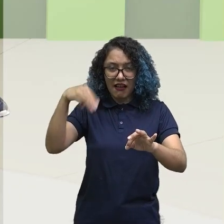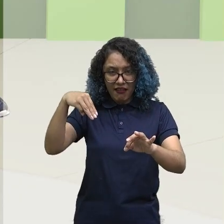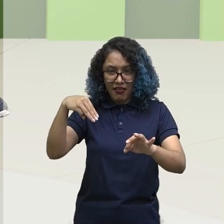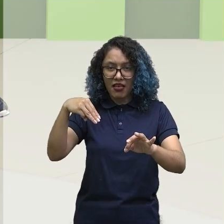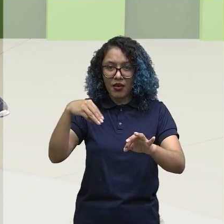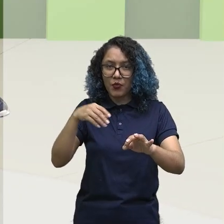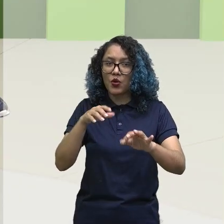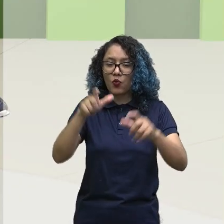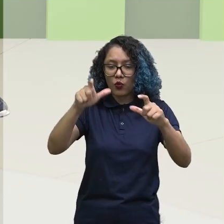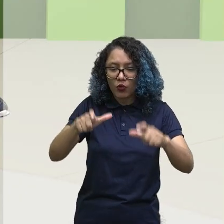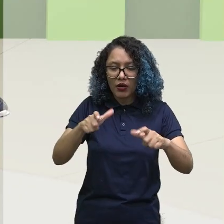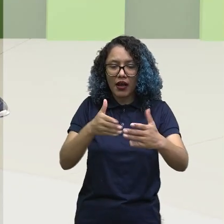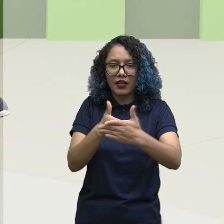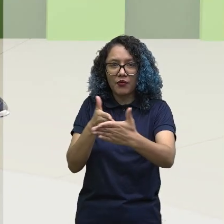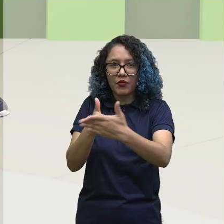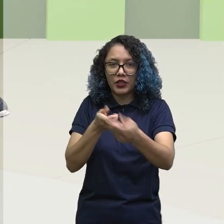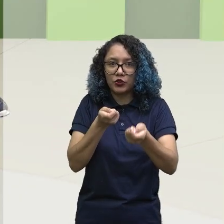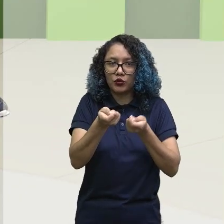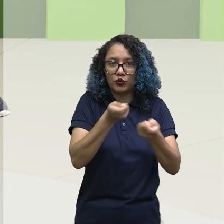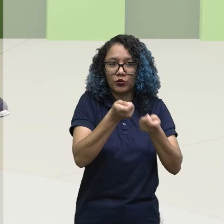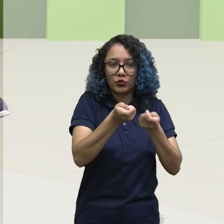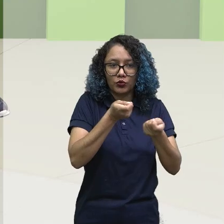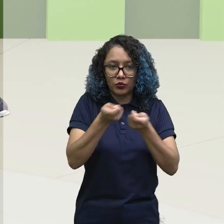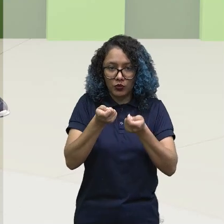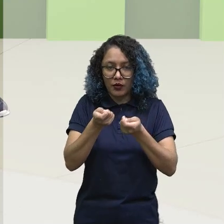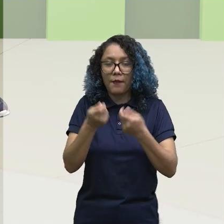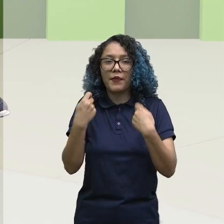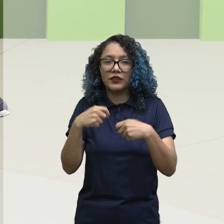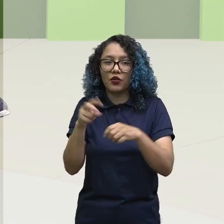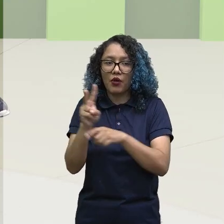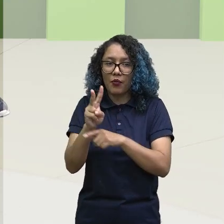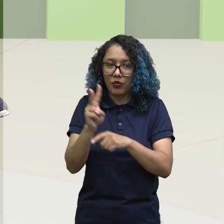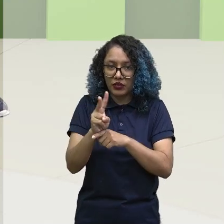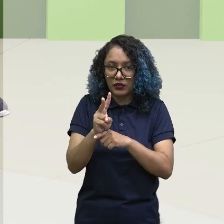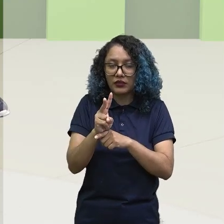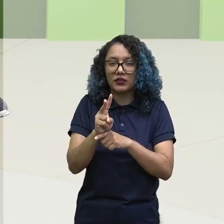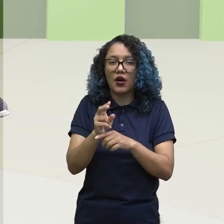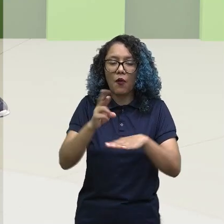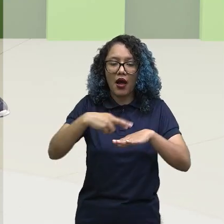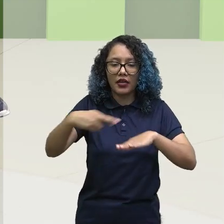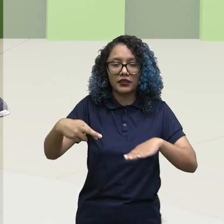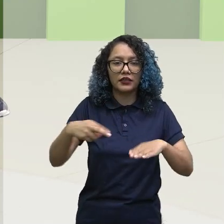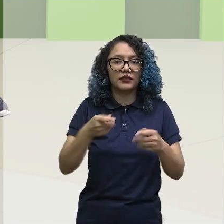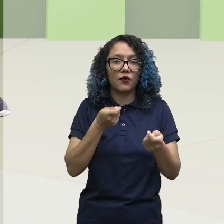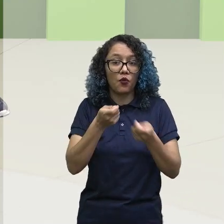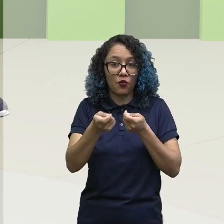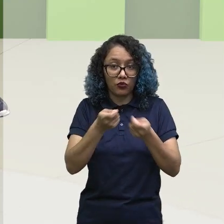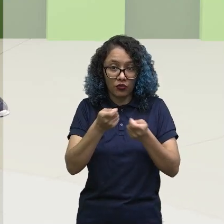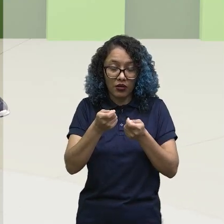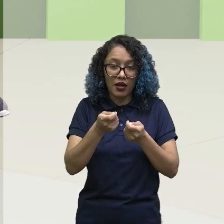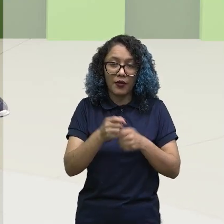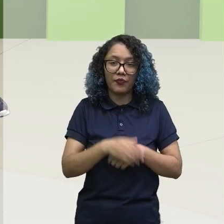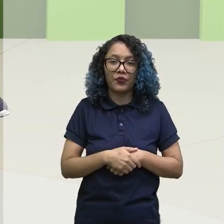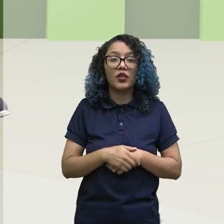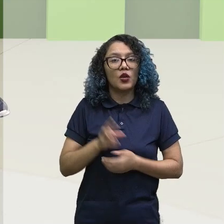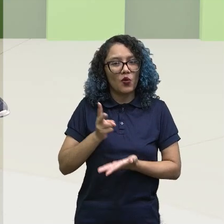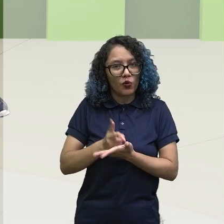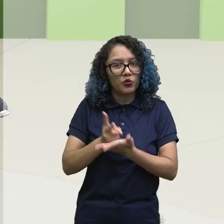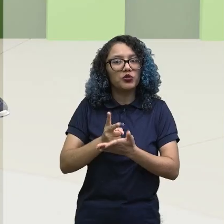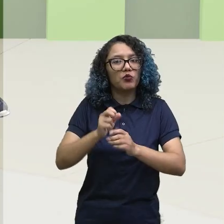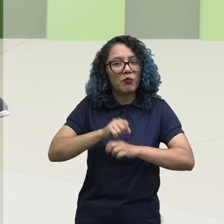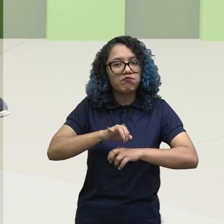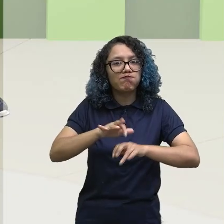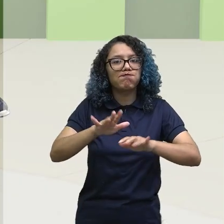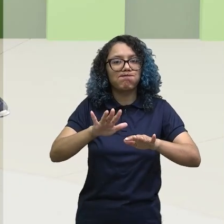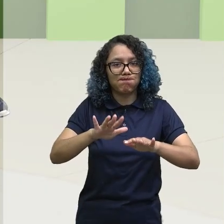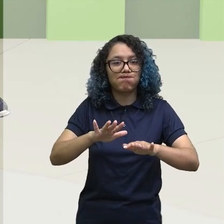foi feita essa proteção para que pudesse controlar a radiação, que ainda continua sendo emitida ali